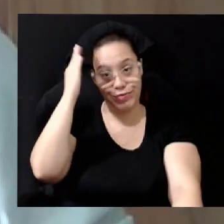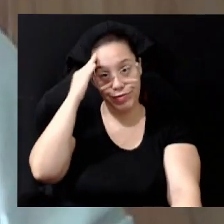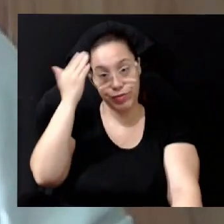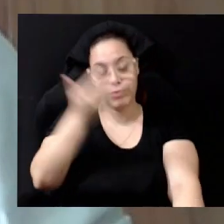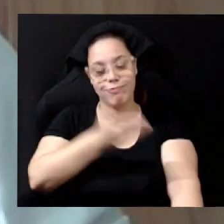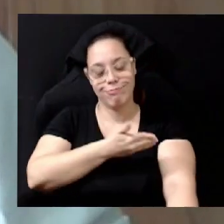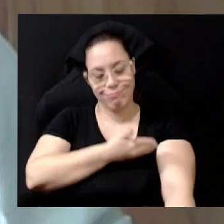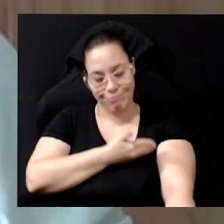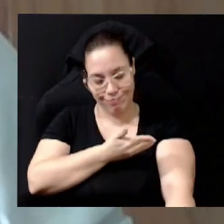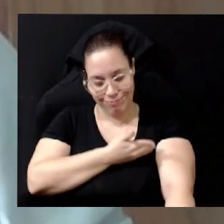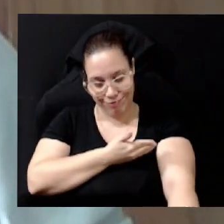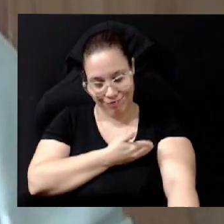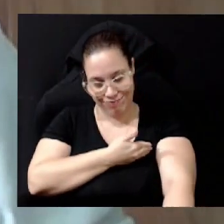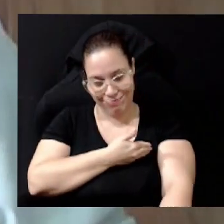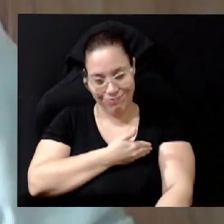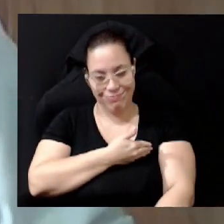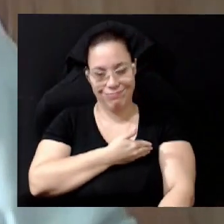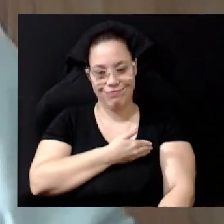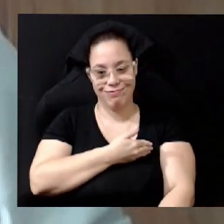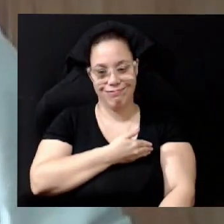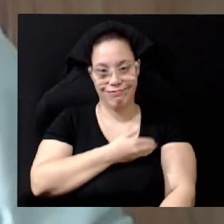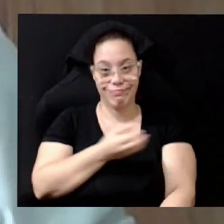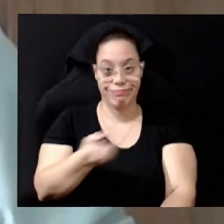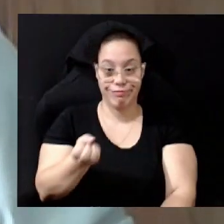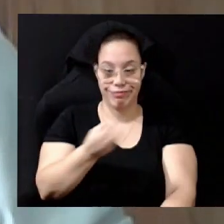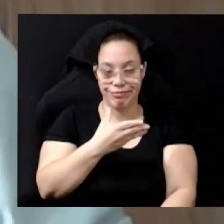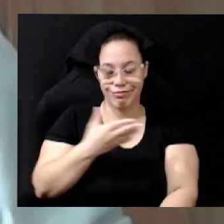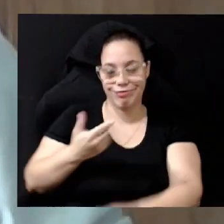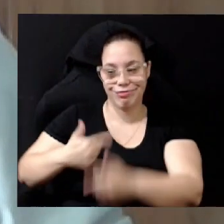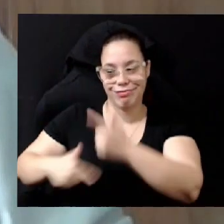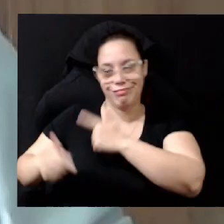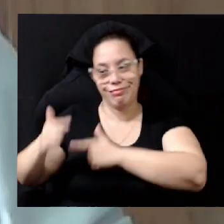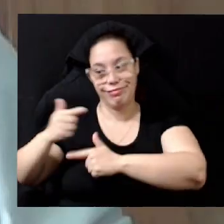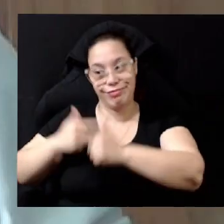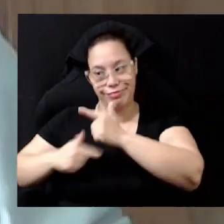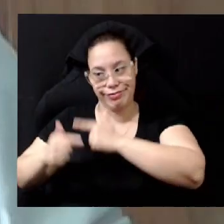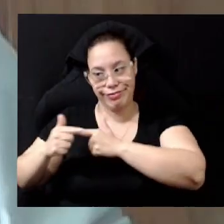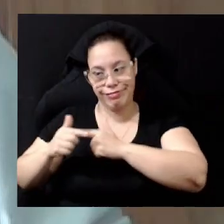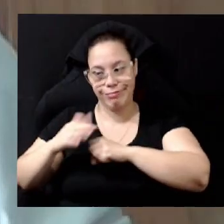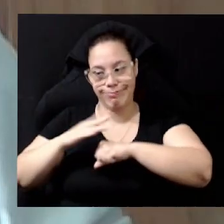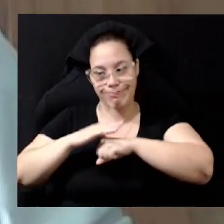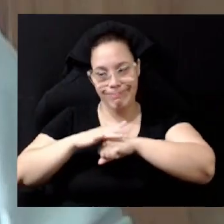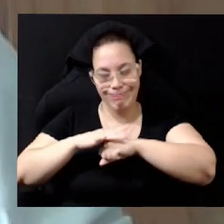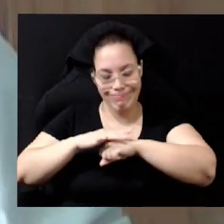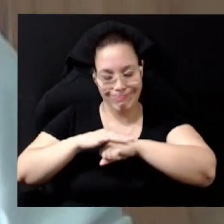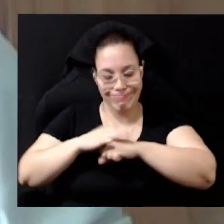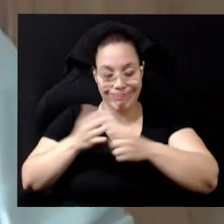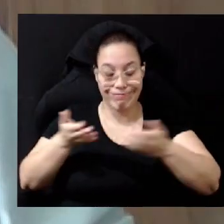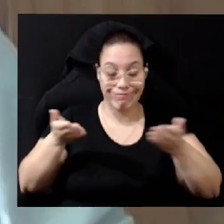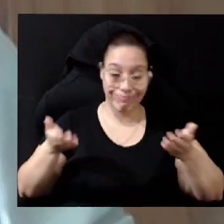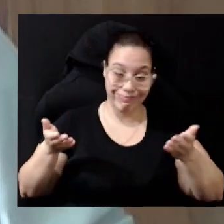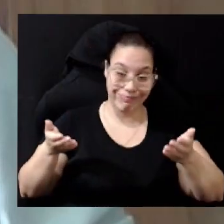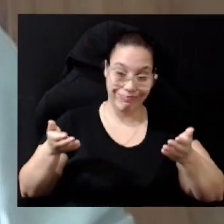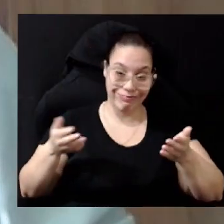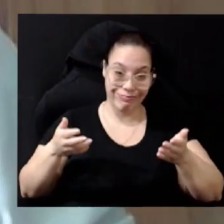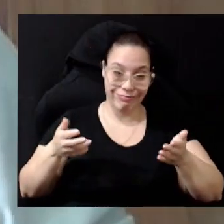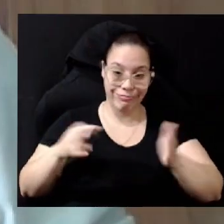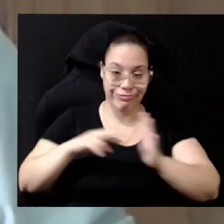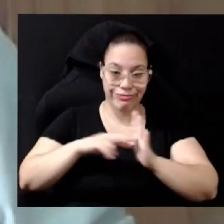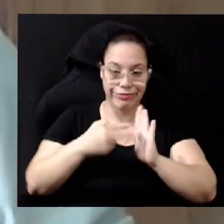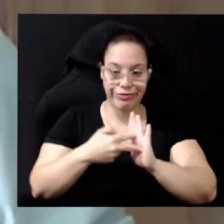a gente sabe dos nossos amigos, a gente sabe dessa nova geração, né, que está cada vez mais doente nesse